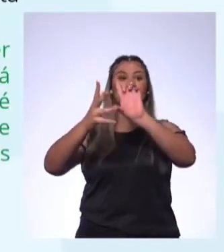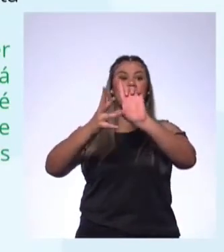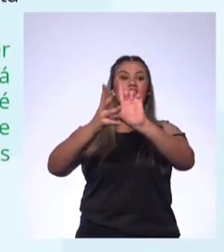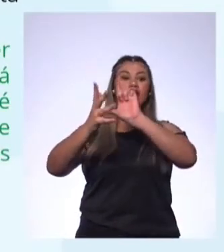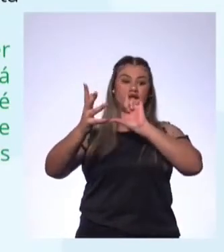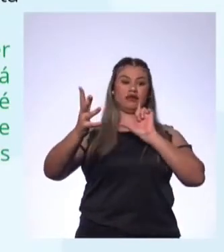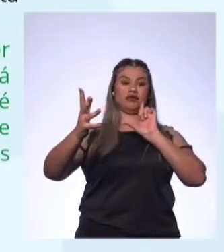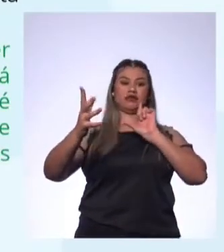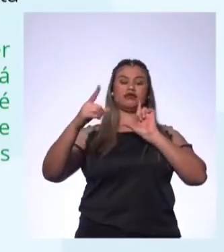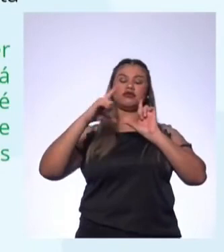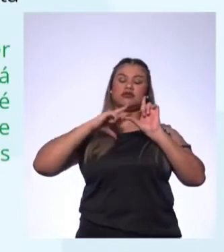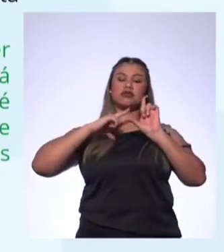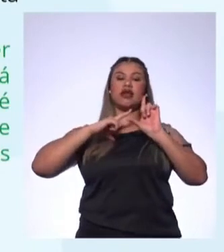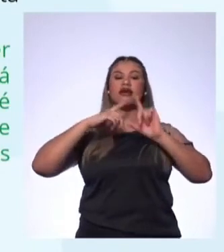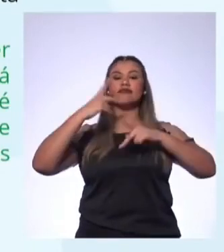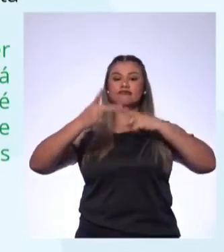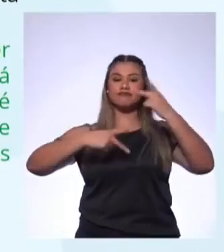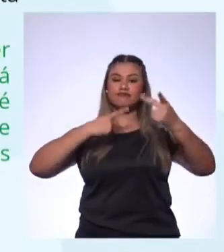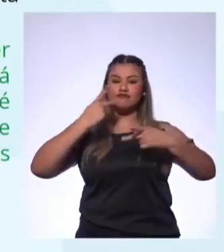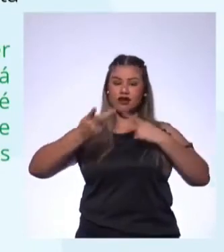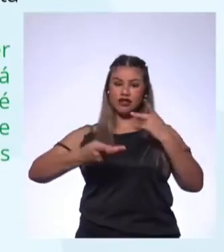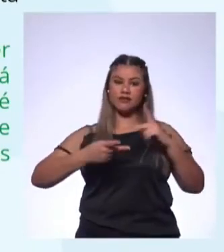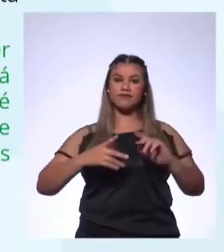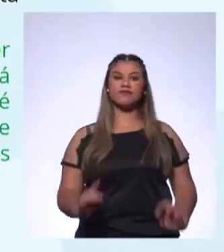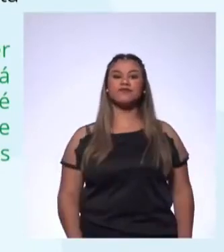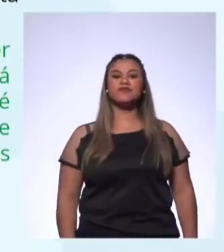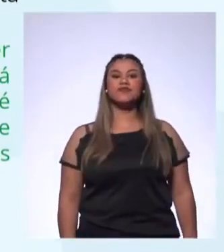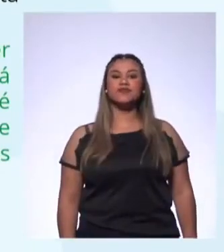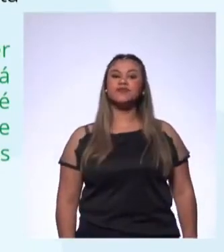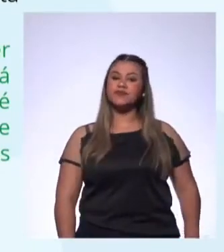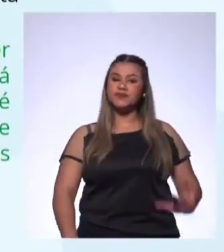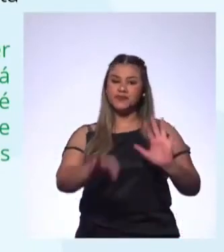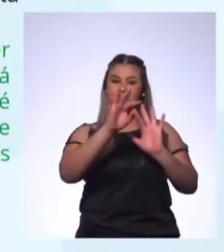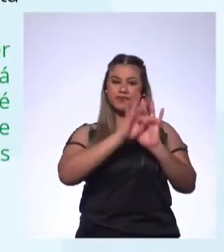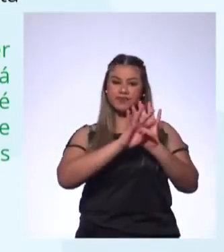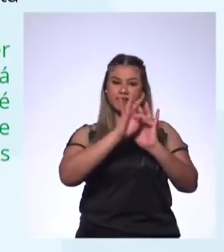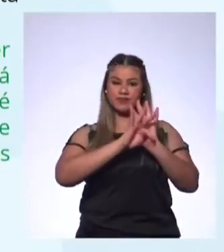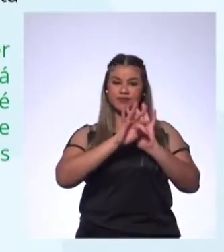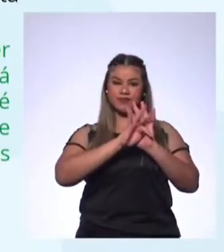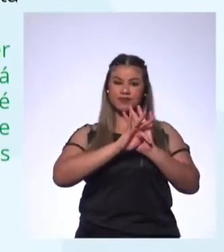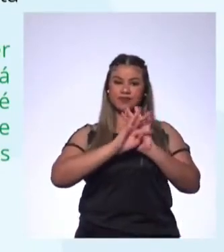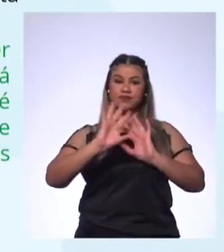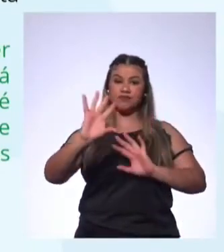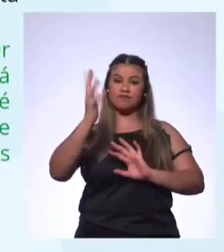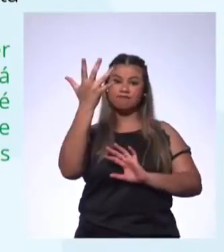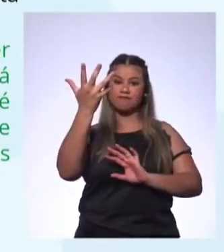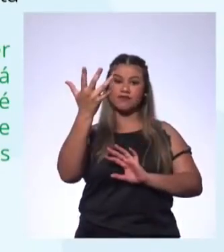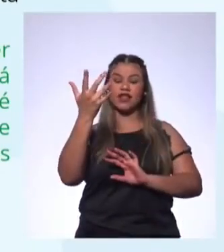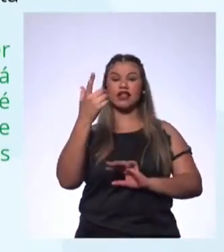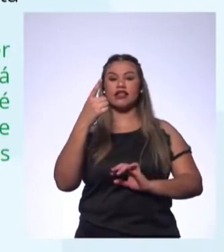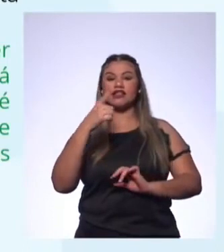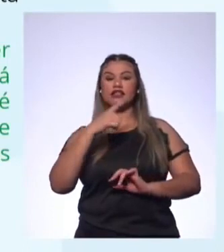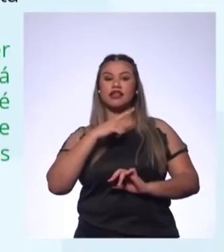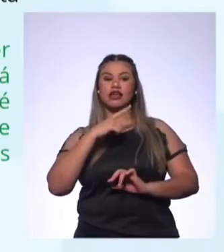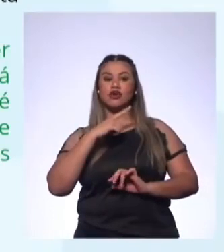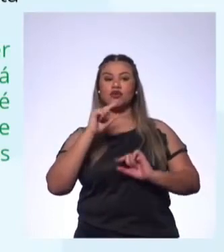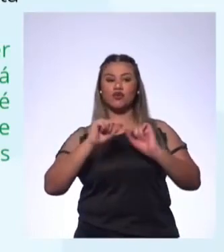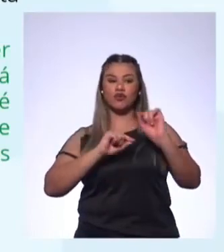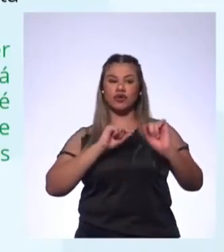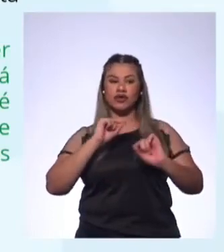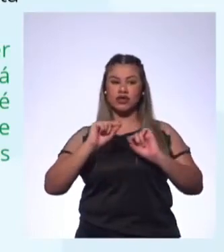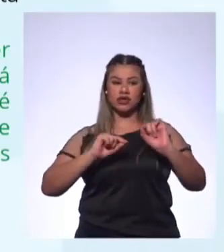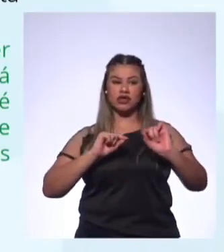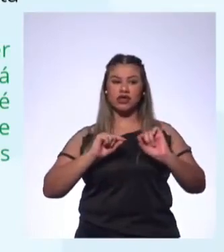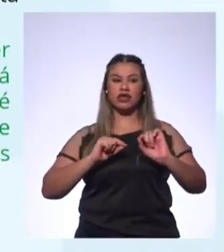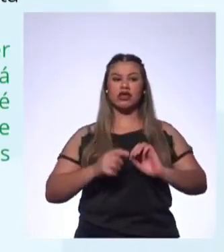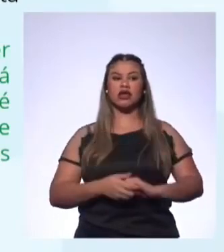acertaram. Sim. Né? Na 6, ó, nos textos dramáticos ou teatrais, tem esse M não existe aí,